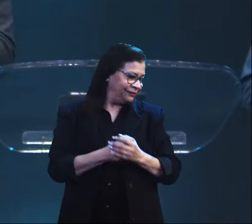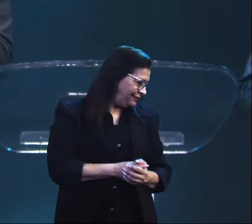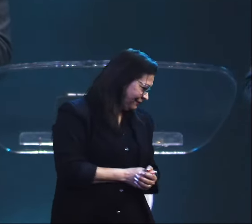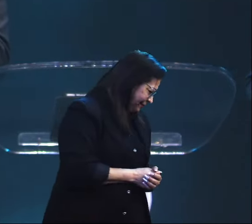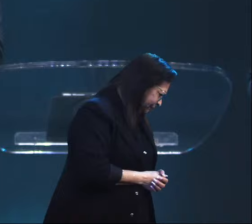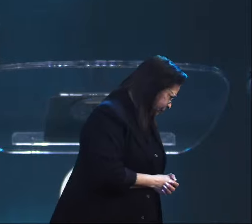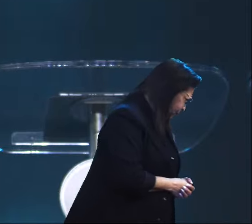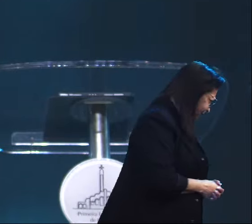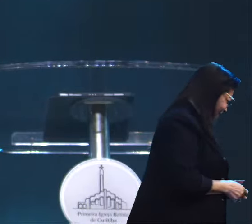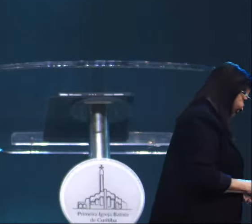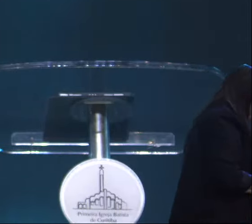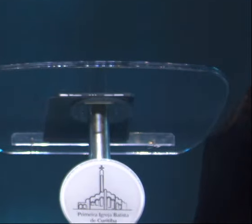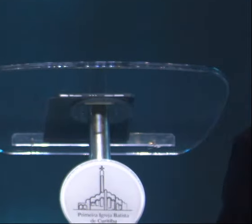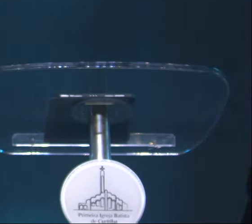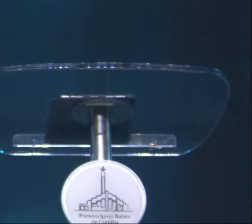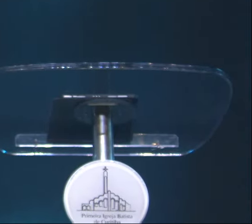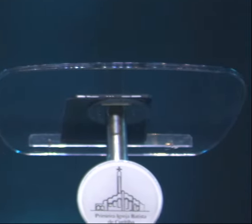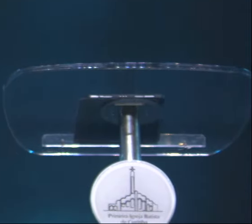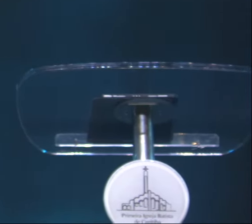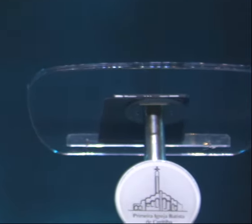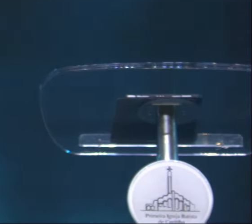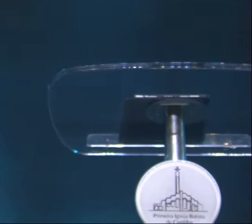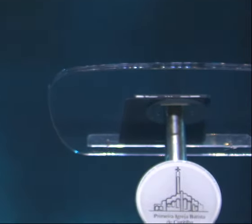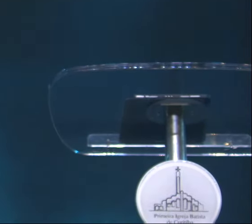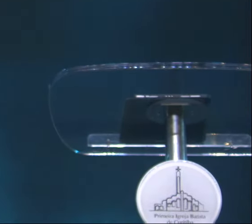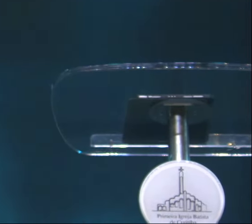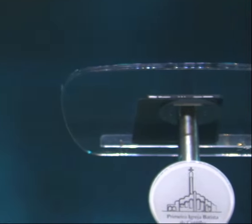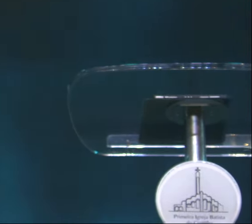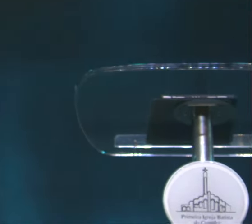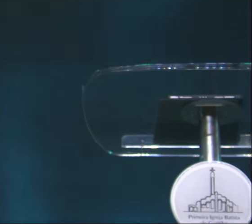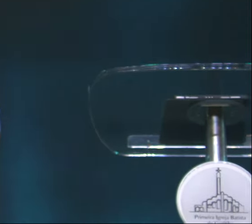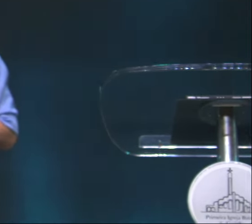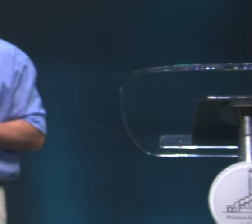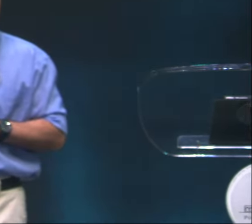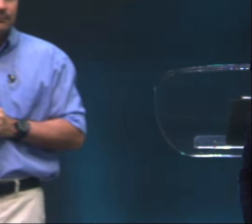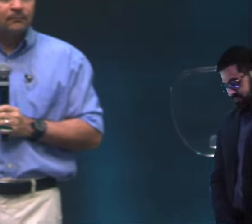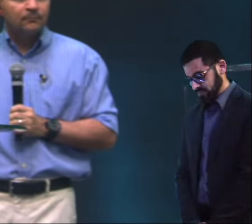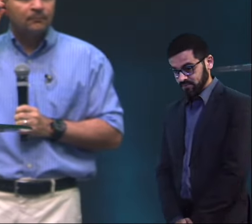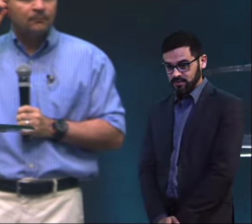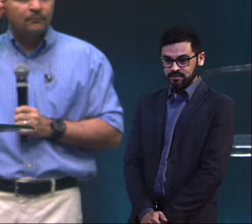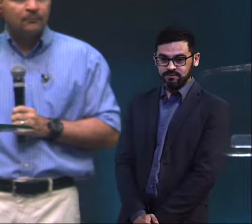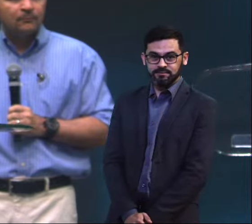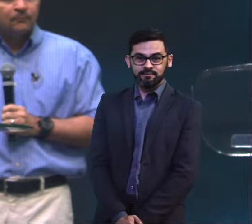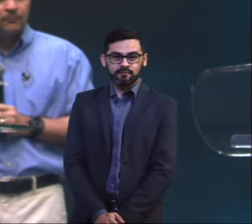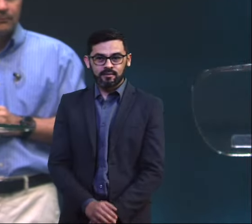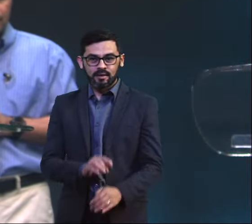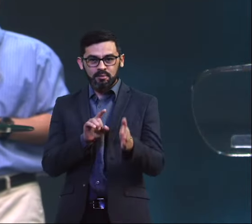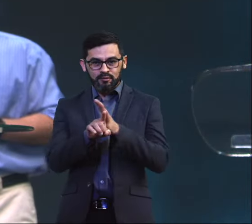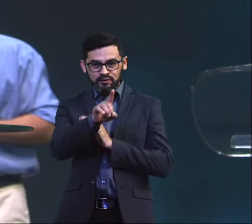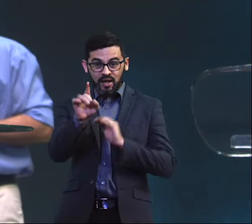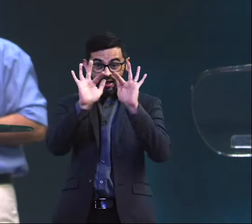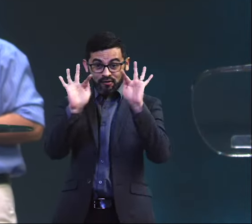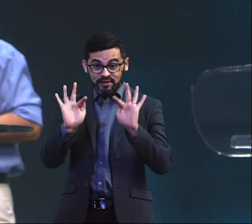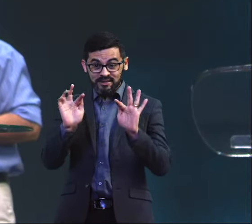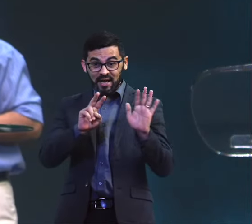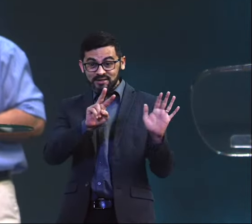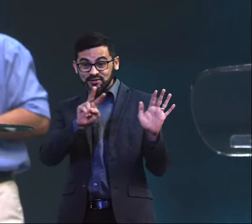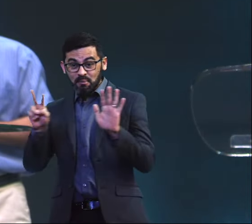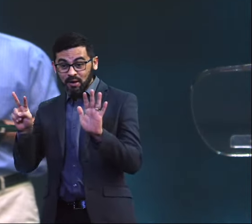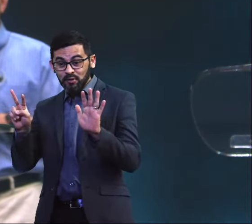do Senhor. Ele é bom demais. Quem está feliz hoje aqui? Eu estou feliz. Essa semana eu vou ganhar neném,